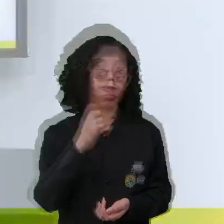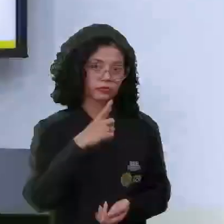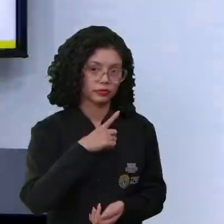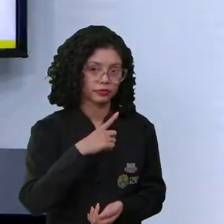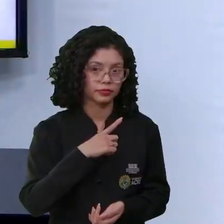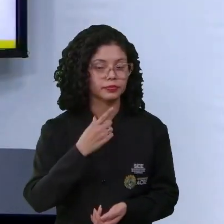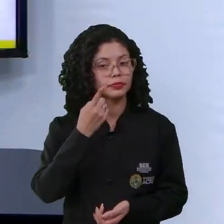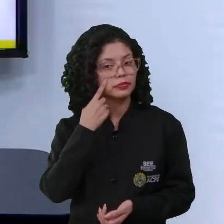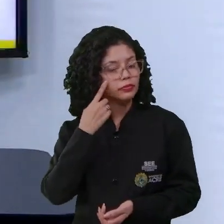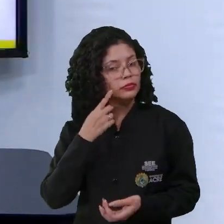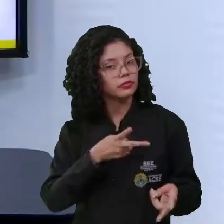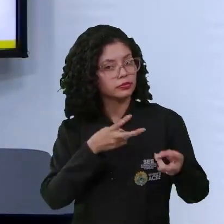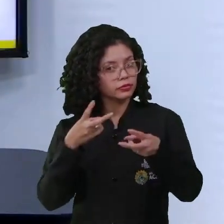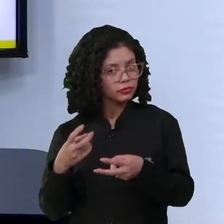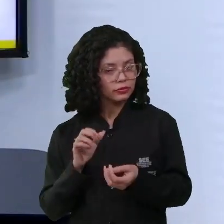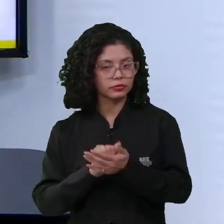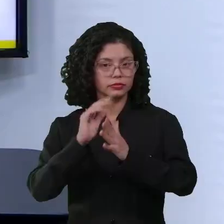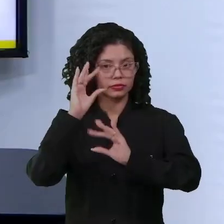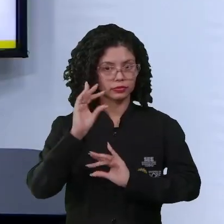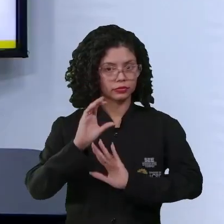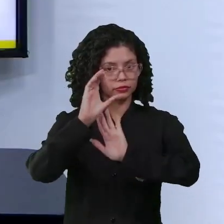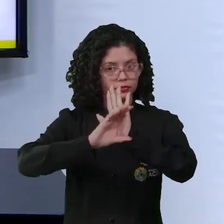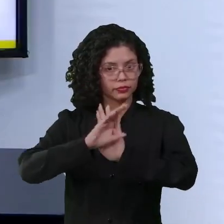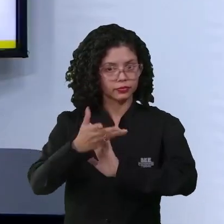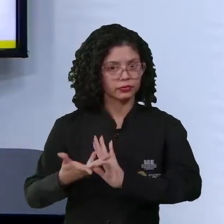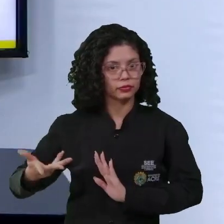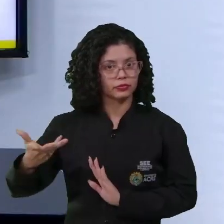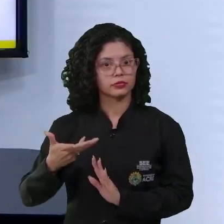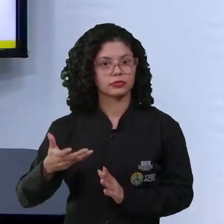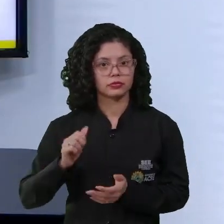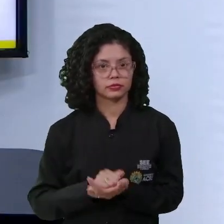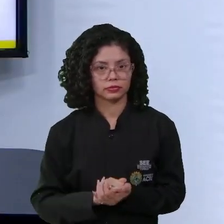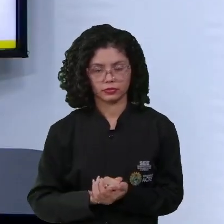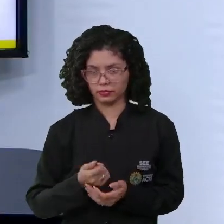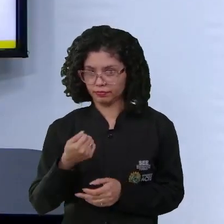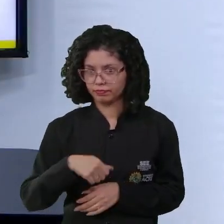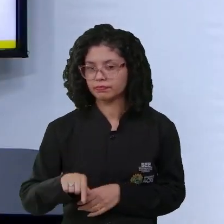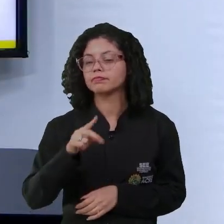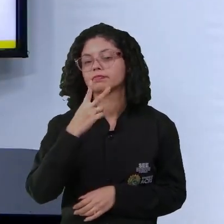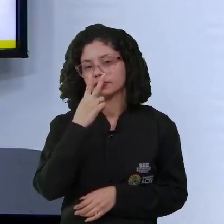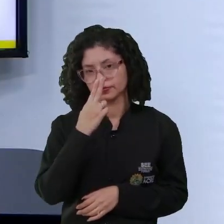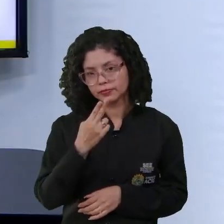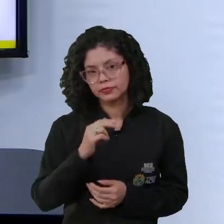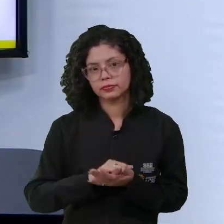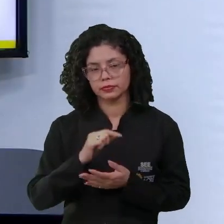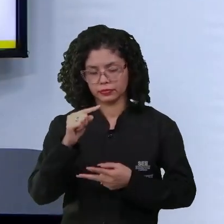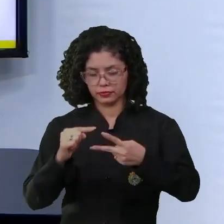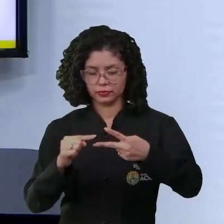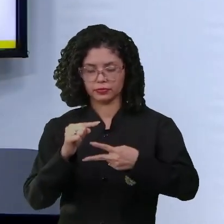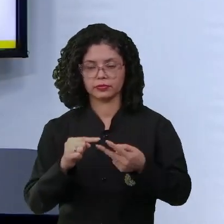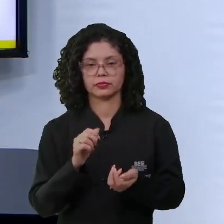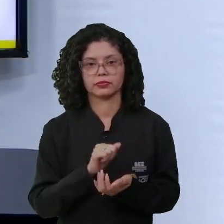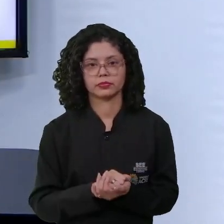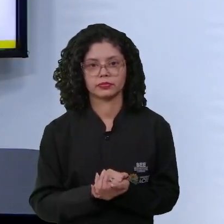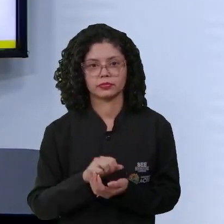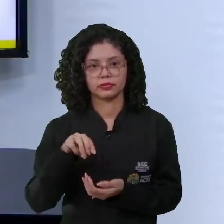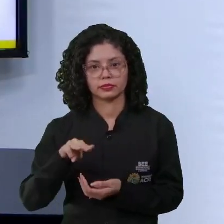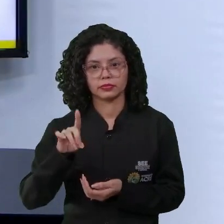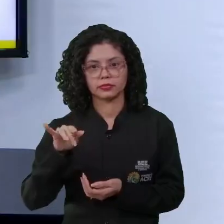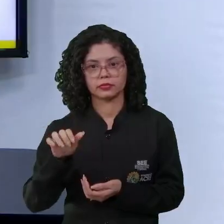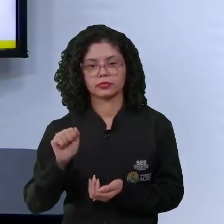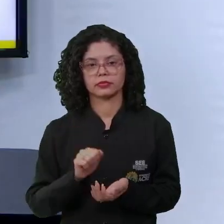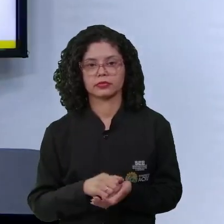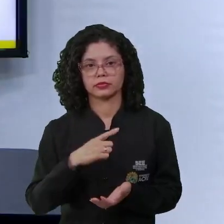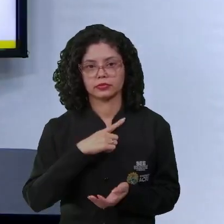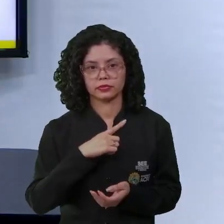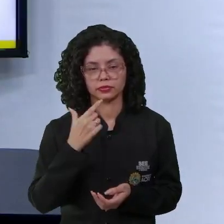tivesse observado somente a definição de base média, sem prestar atenção que os pontos D e E não são base média, você